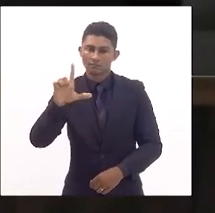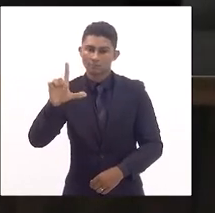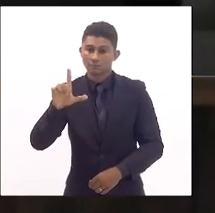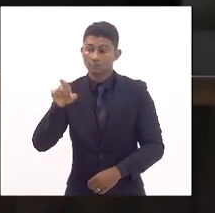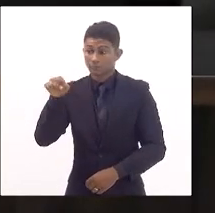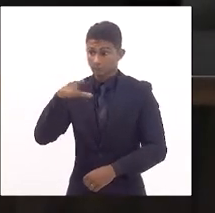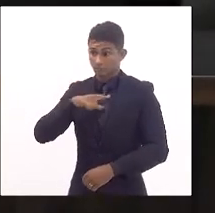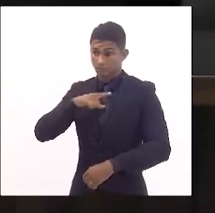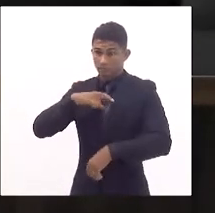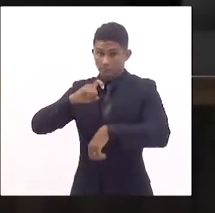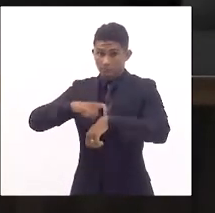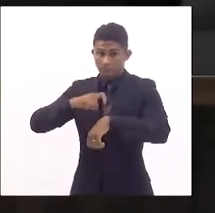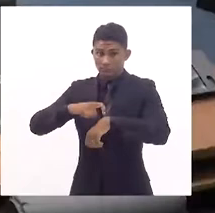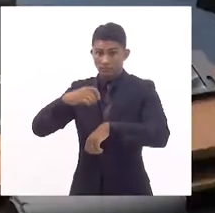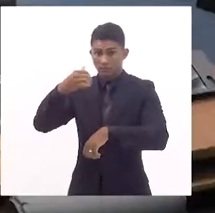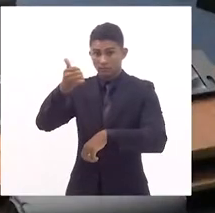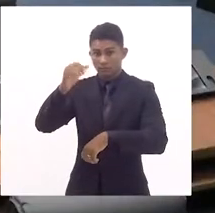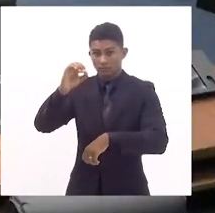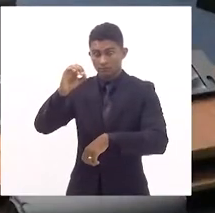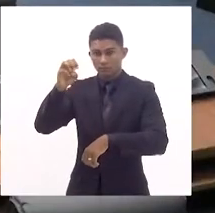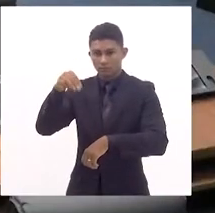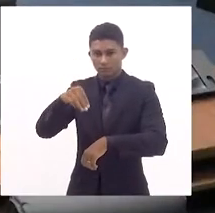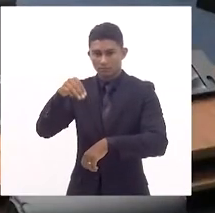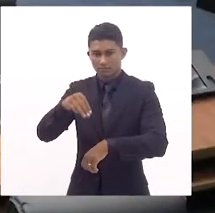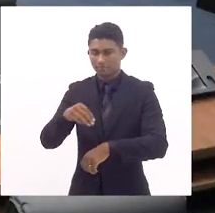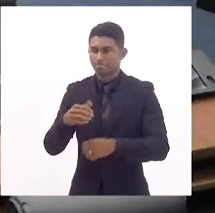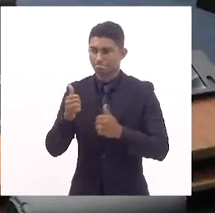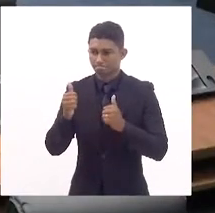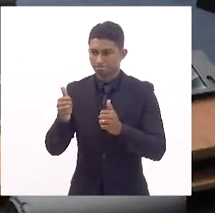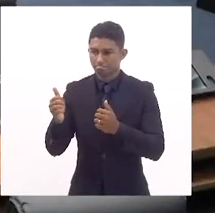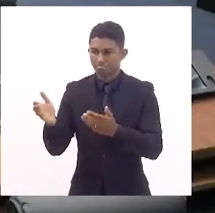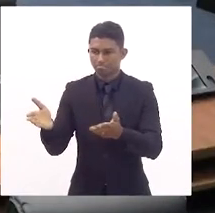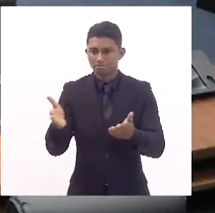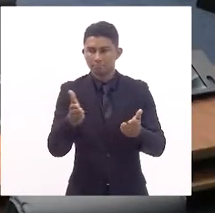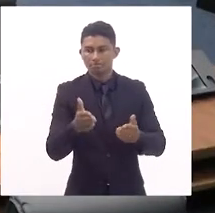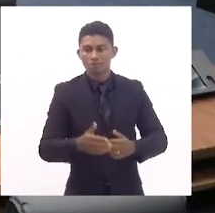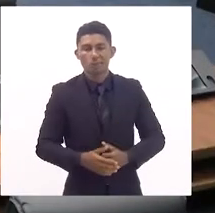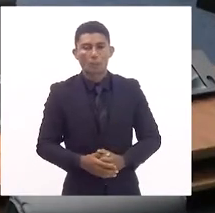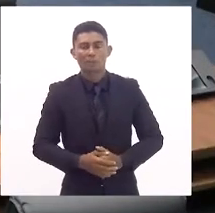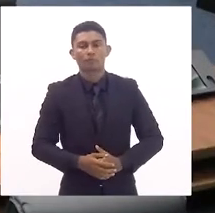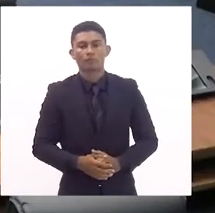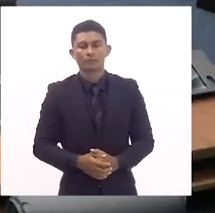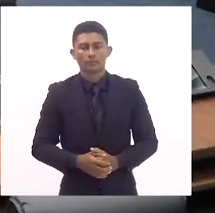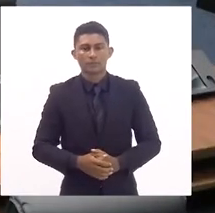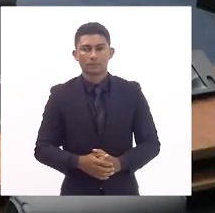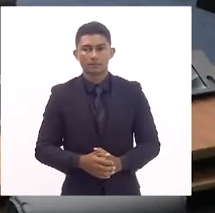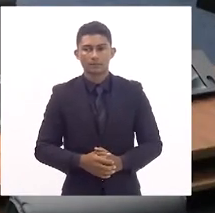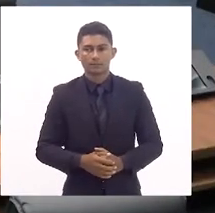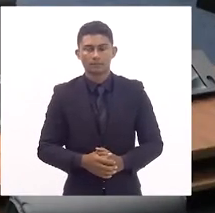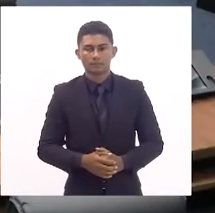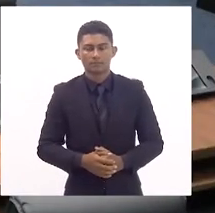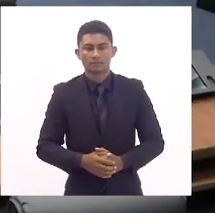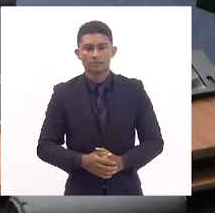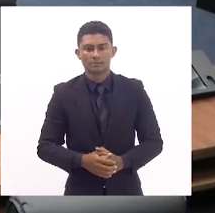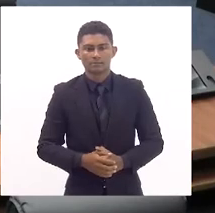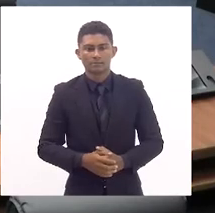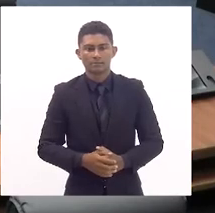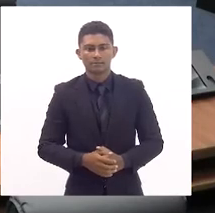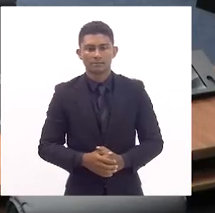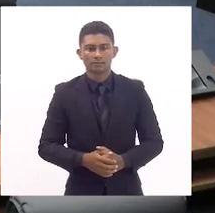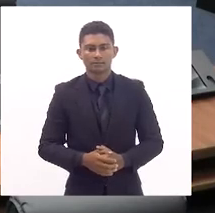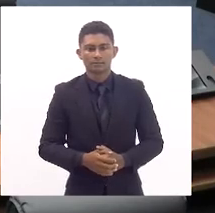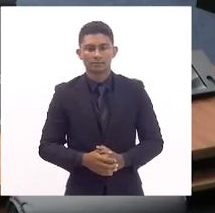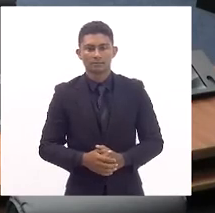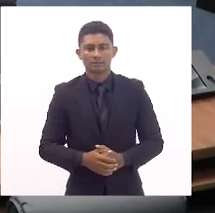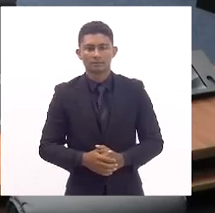de dez minutos do tempo regimental tô sempre acompanhando aqui ó